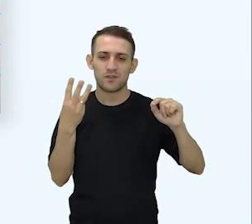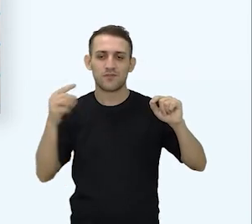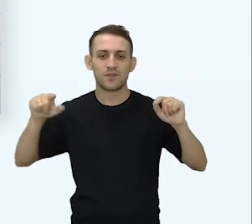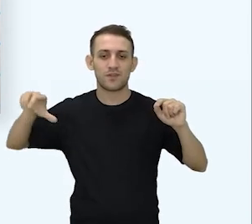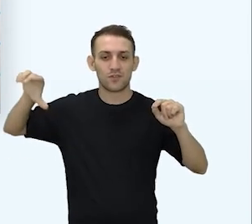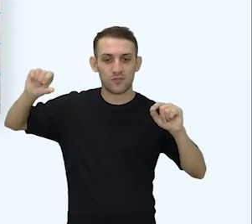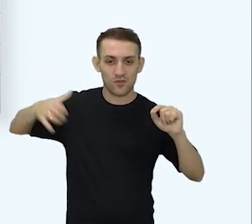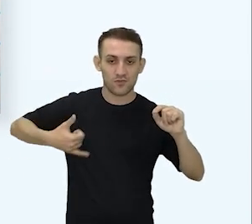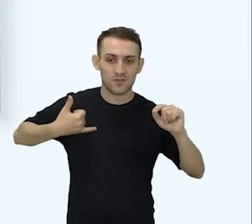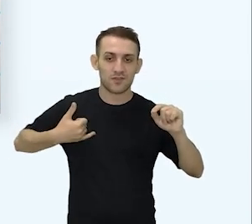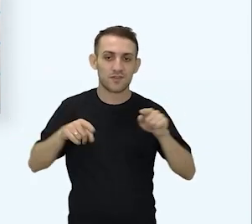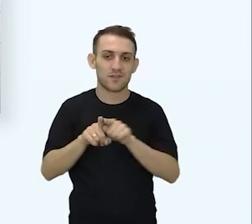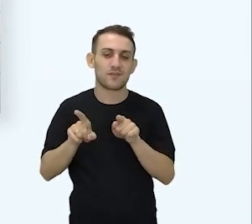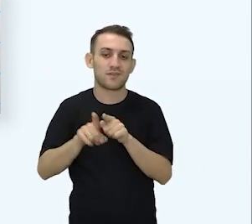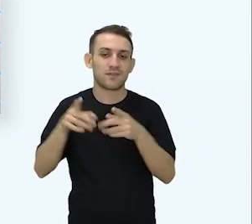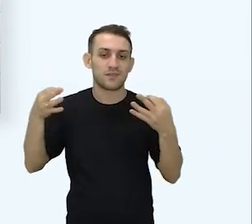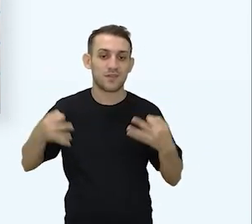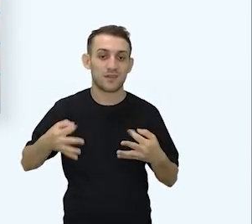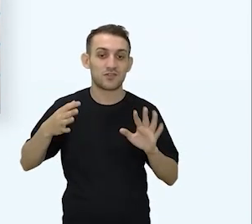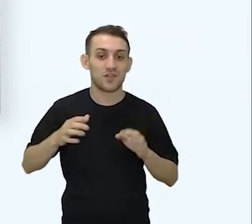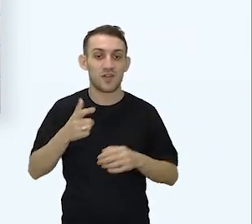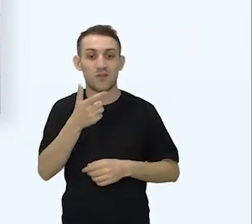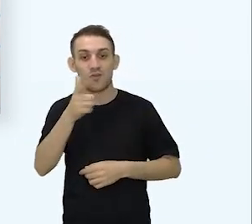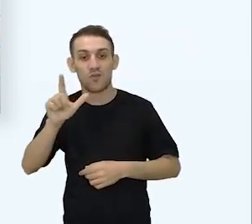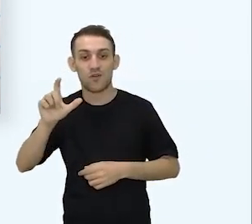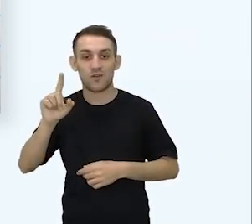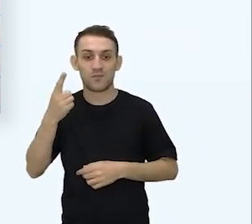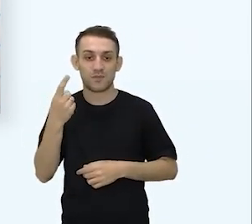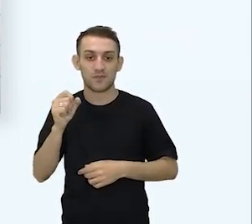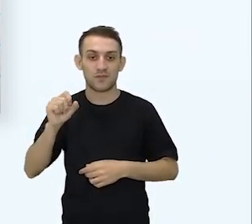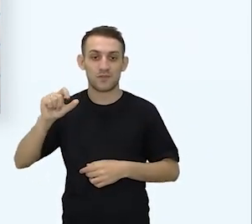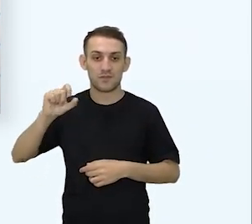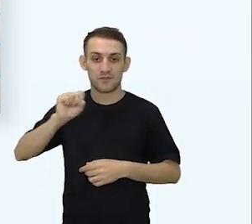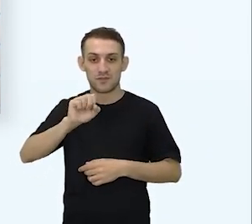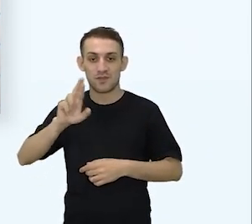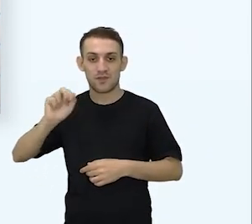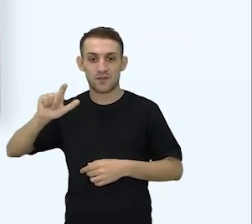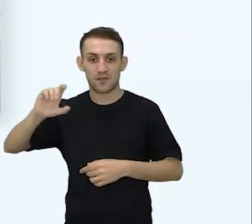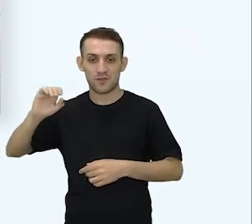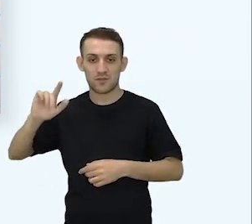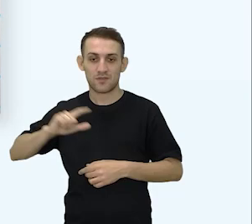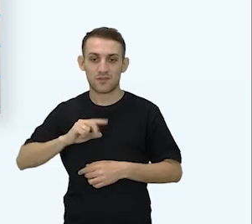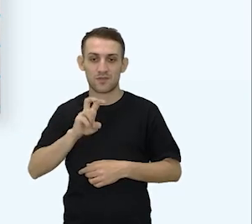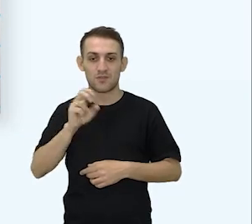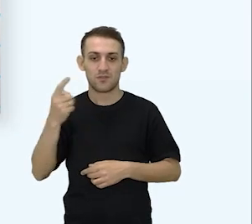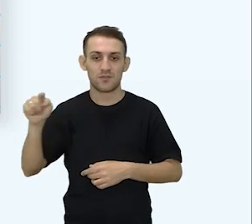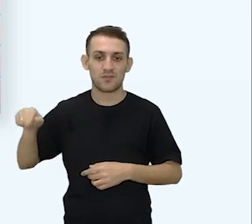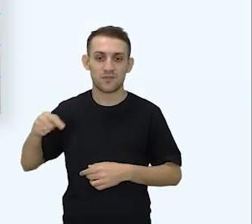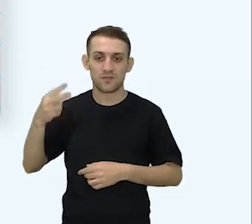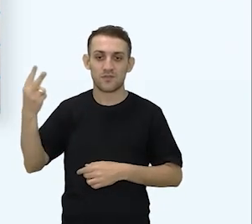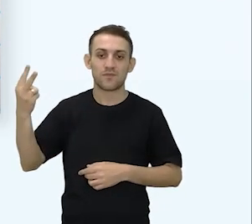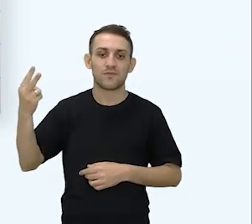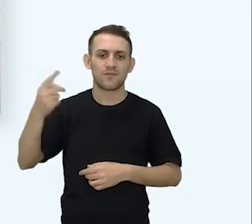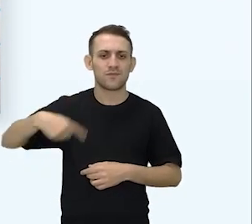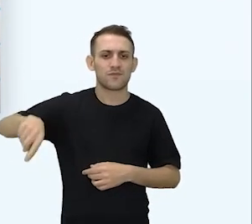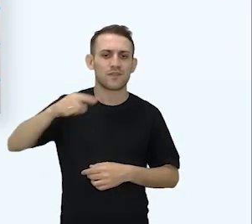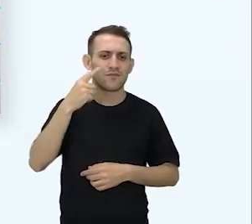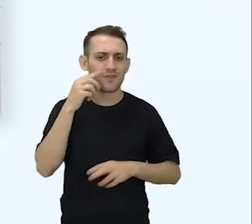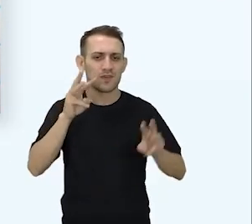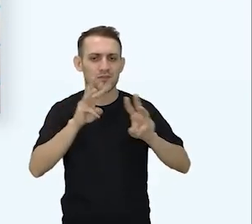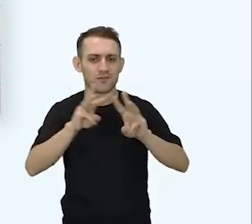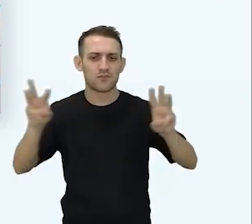quase 84 anos. Já Serra Leoa está em último, com pouco mais de 52 anos. Confira no